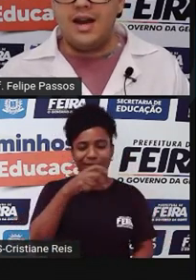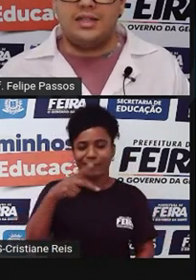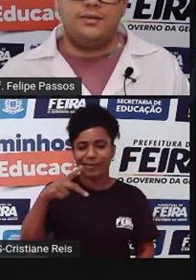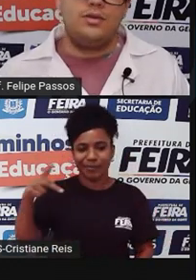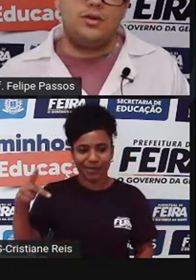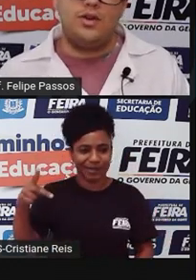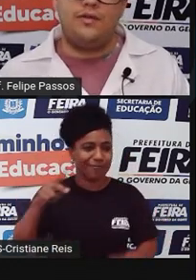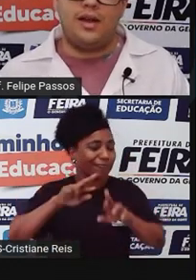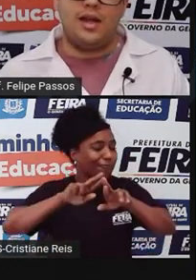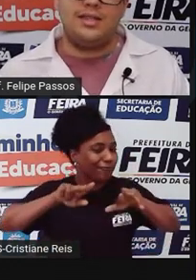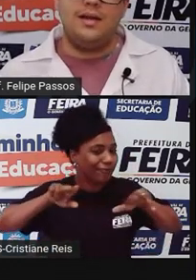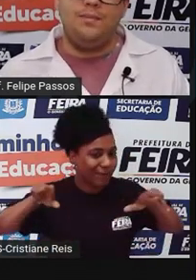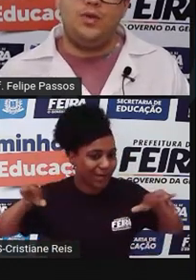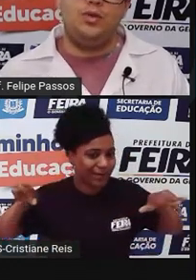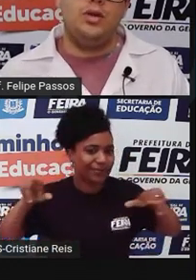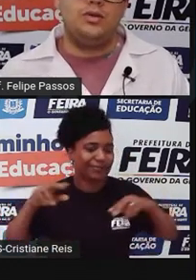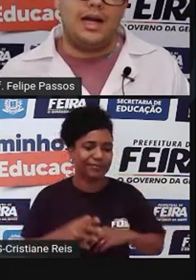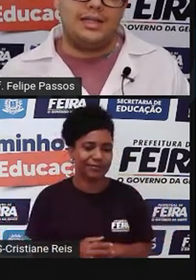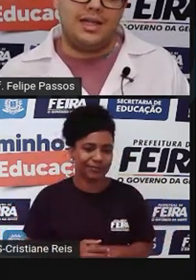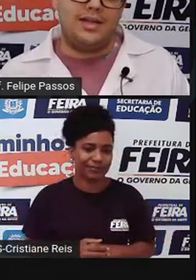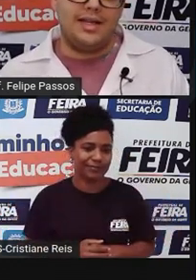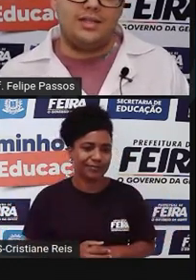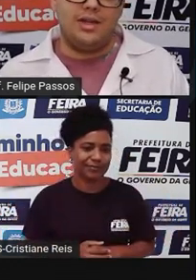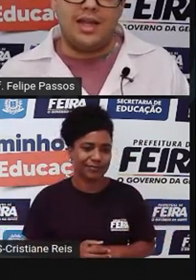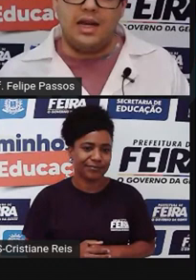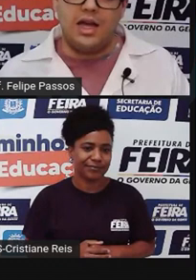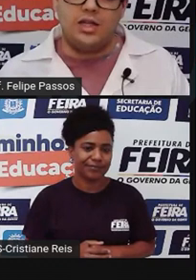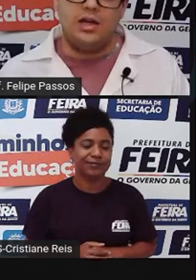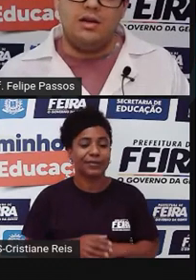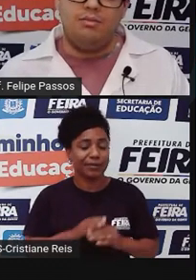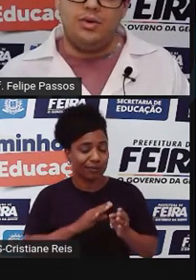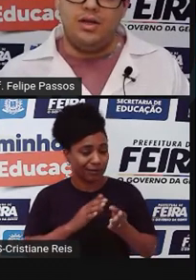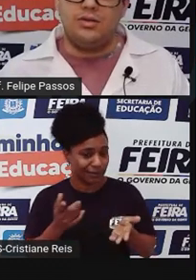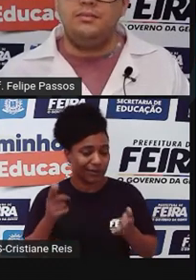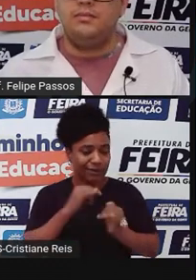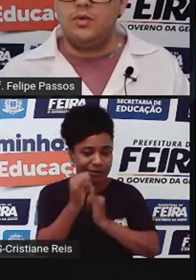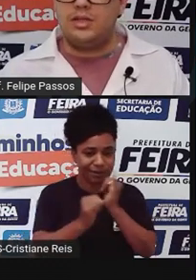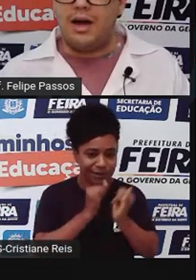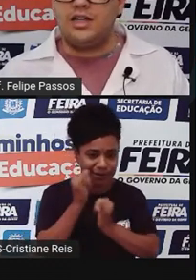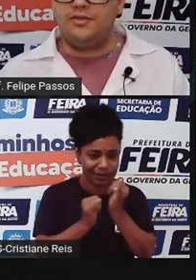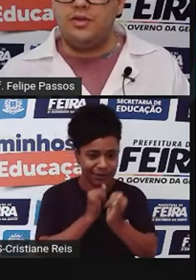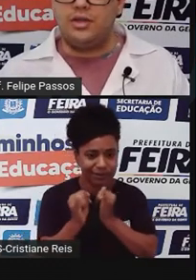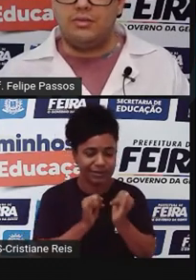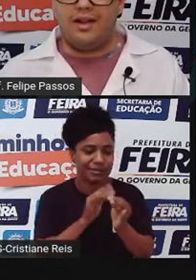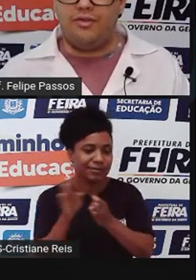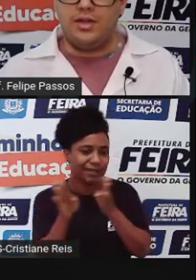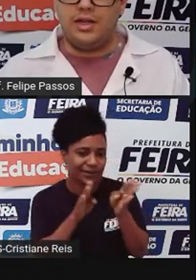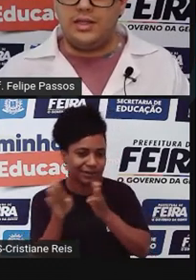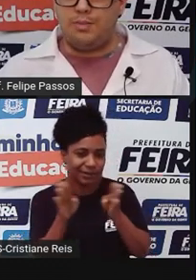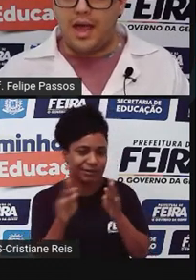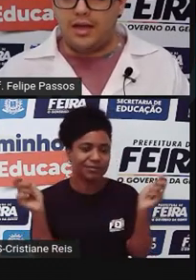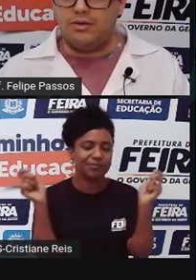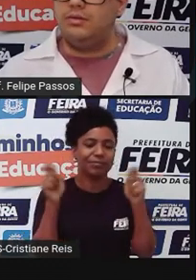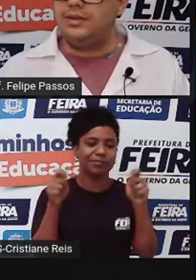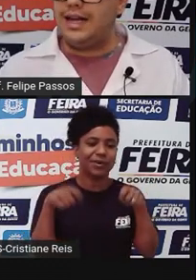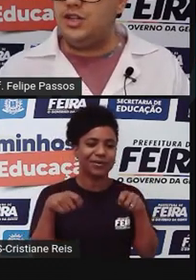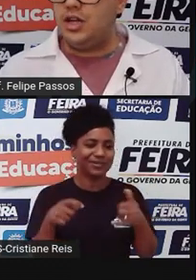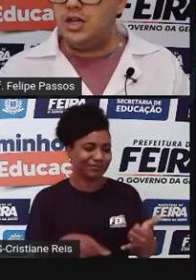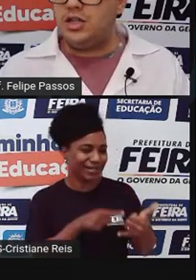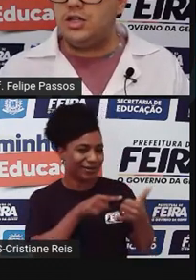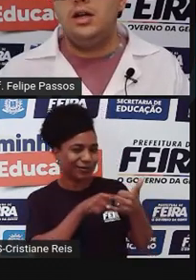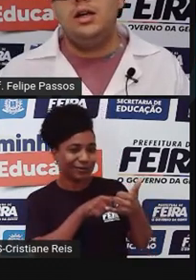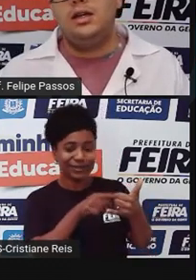ali um várias funções diferentes tudo isso graças ao acesso à internet por isso smartphone telefone esperto